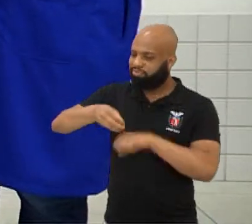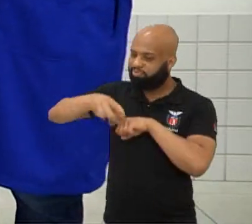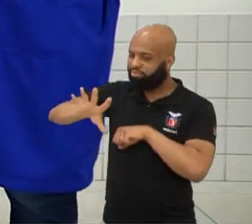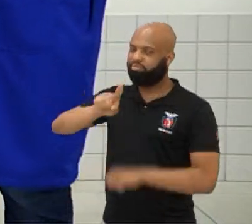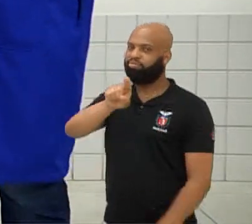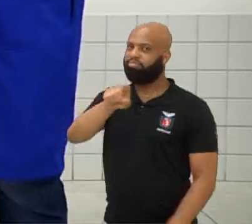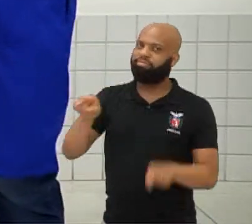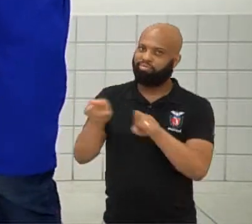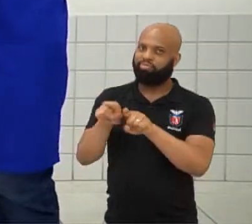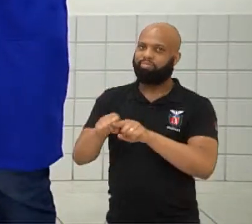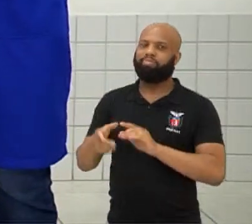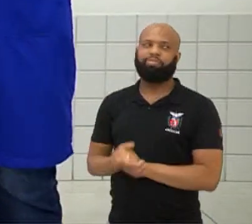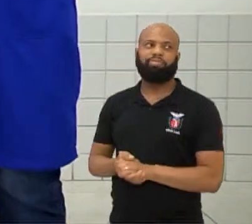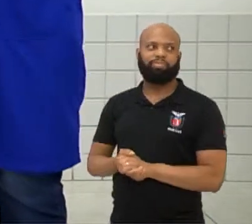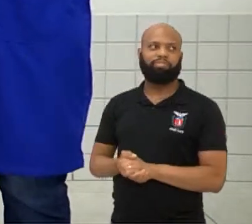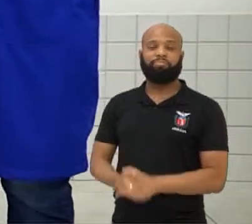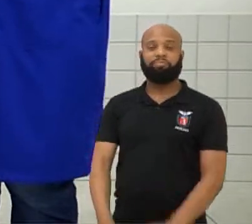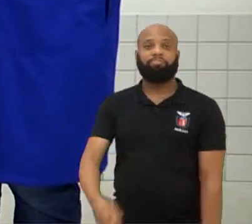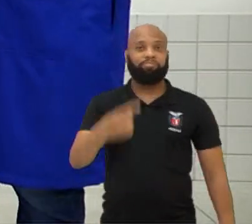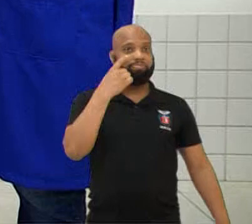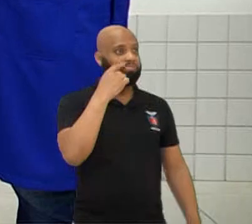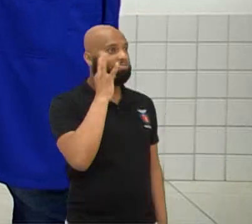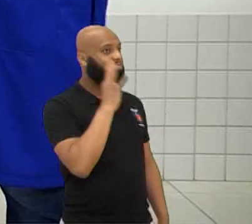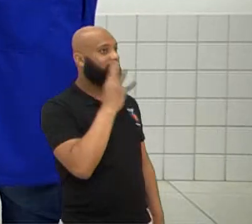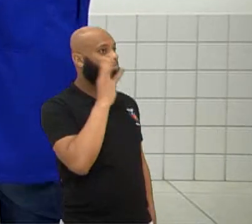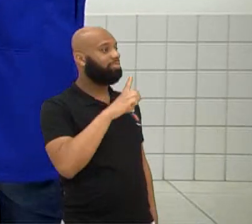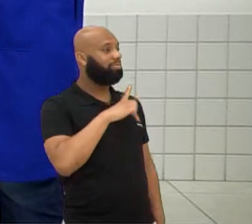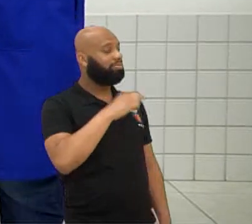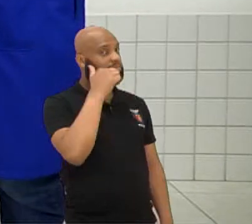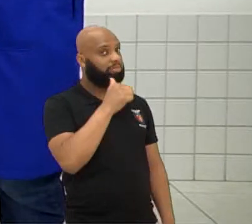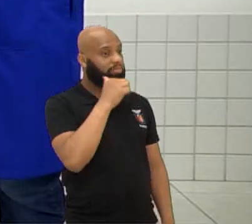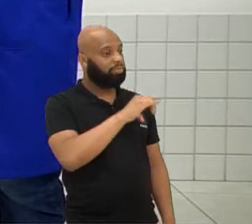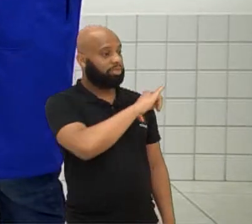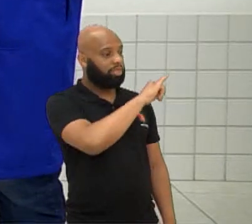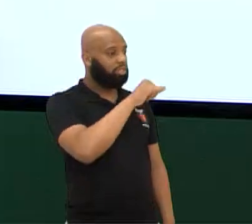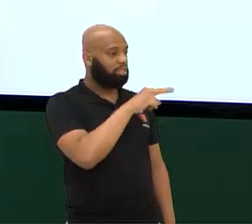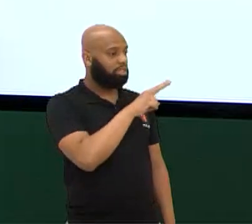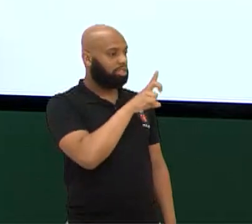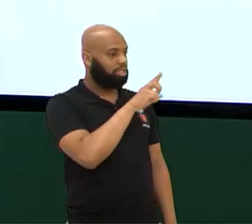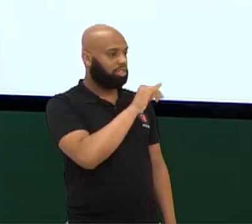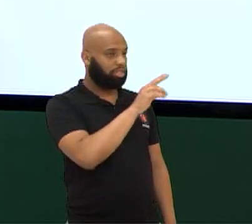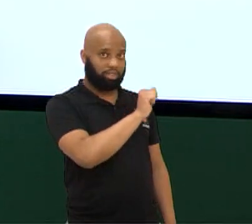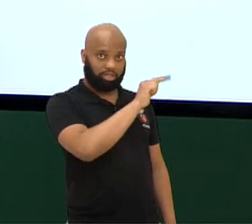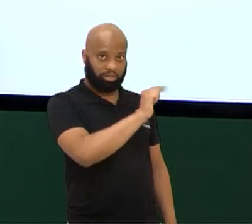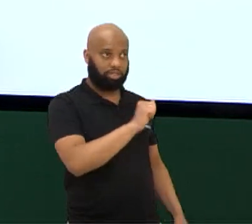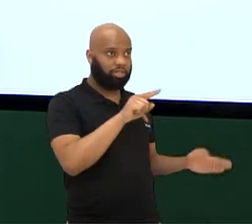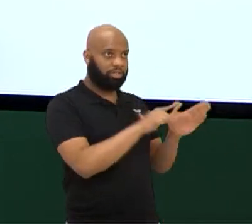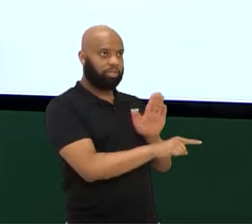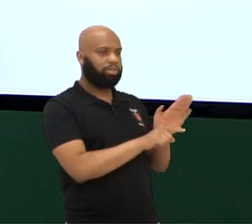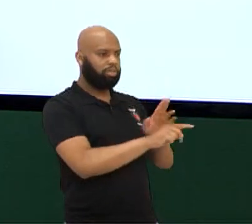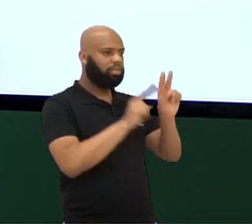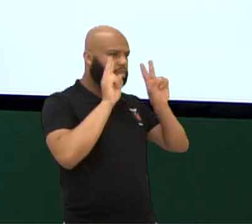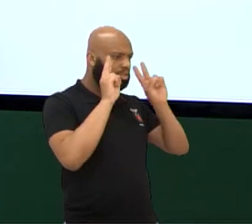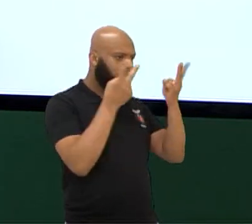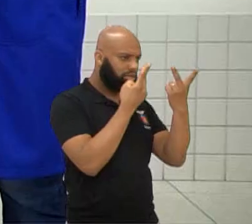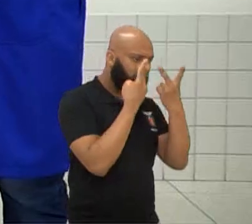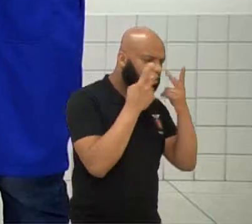sabendo também, professor. E olha aqui, professor Jorge, a Juliana Trevisani, Ela pergunta ali, daltonismo tem